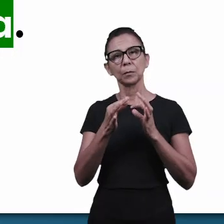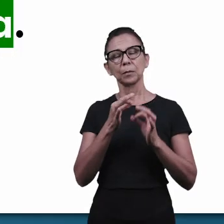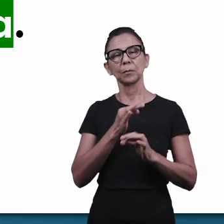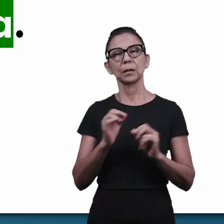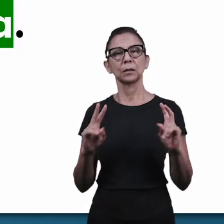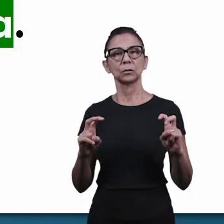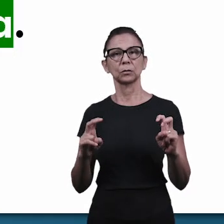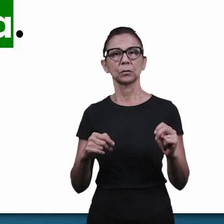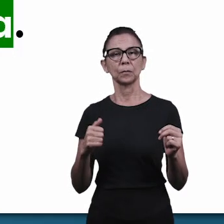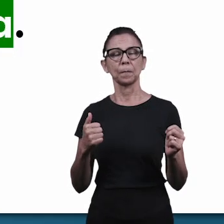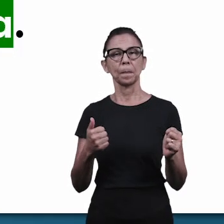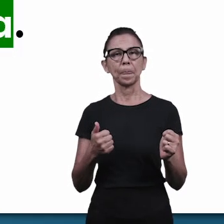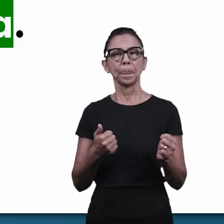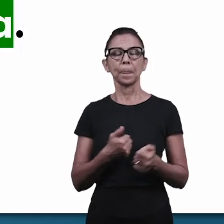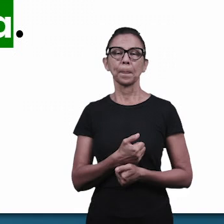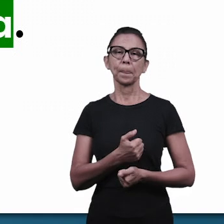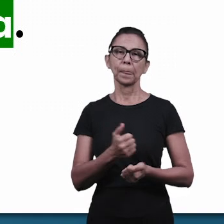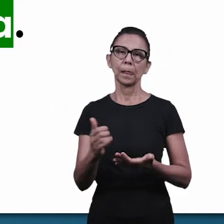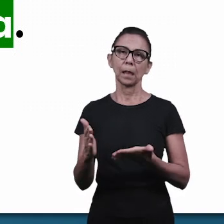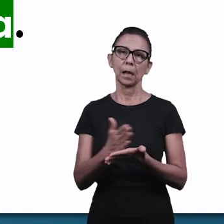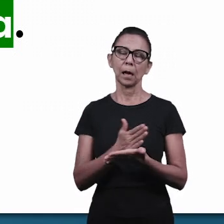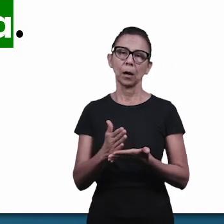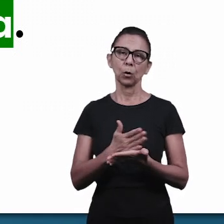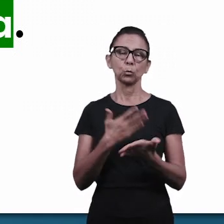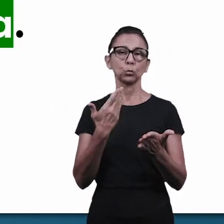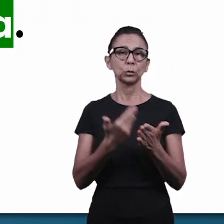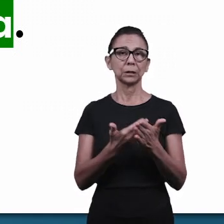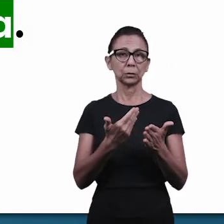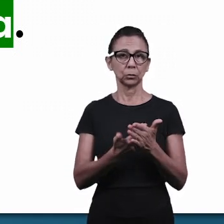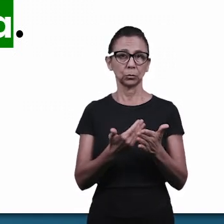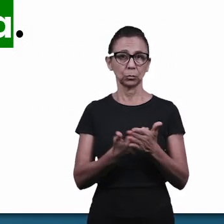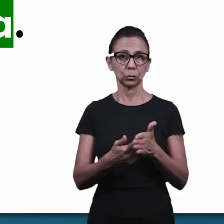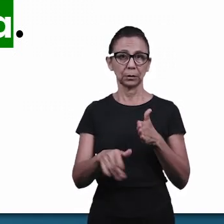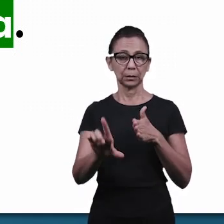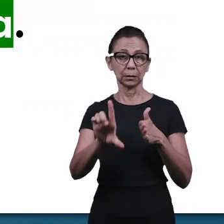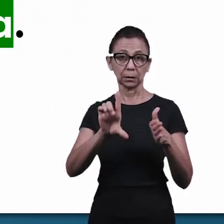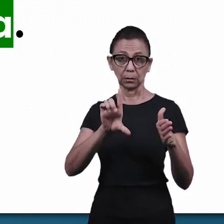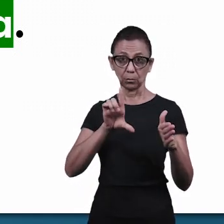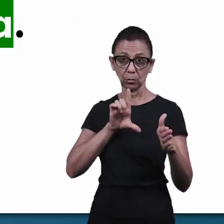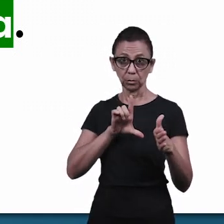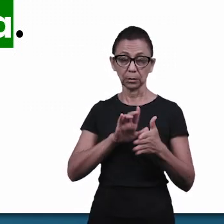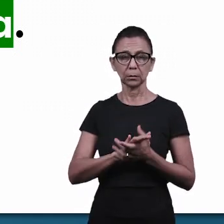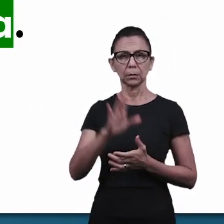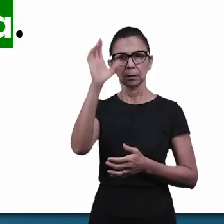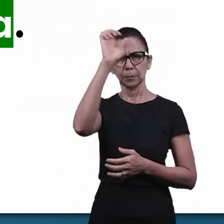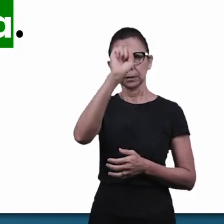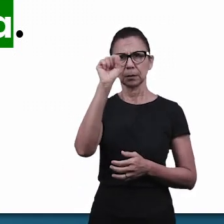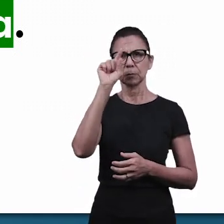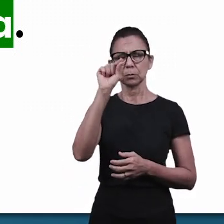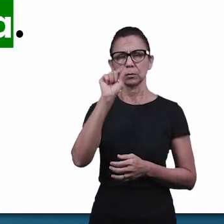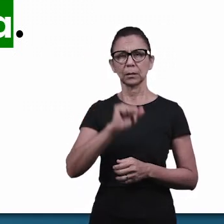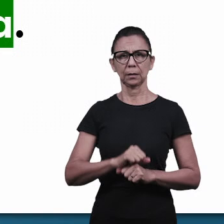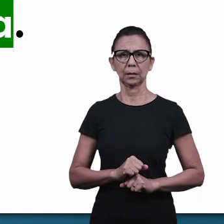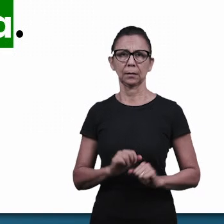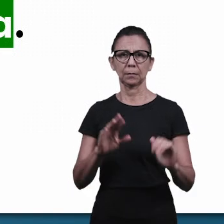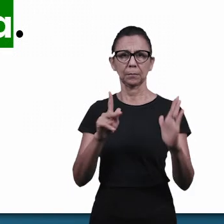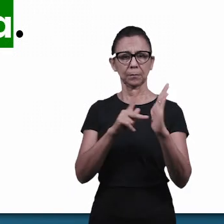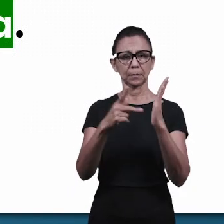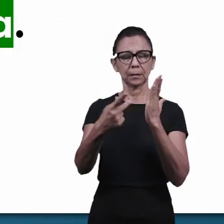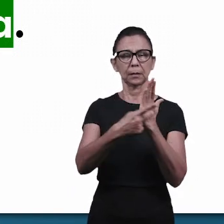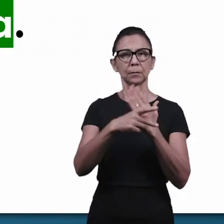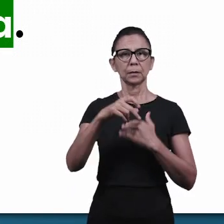estudos anteriores, ficamos informados de que a parábola das 10 virgens, além de se